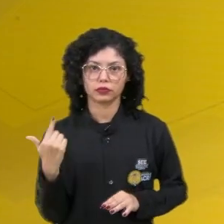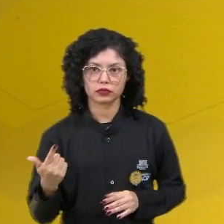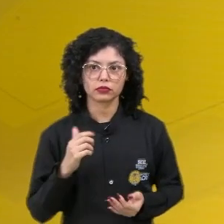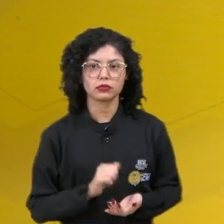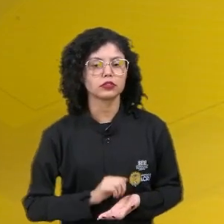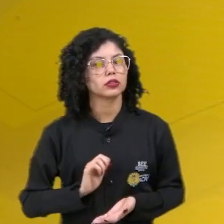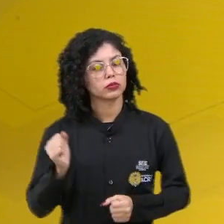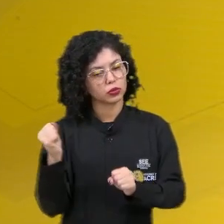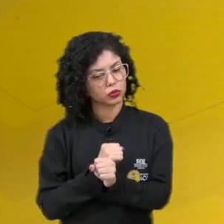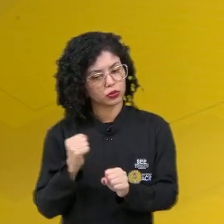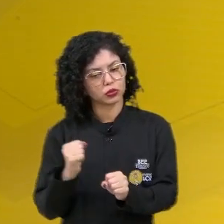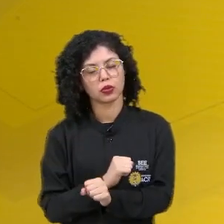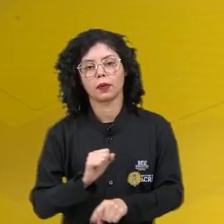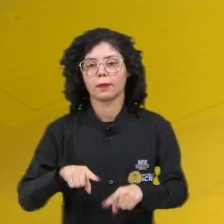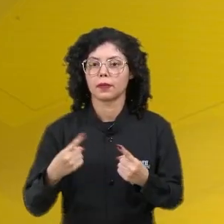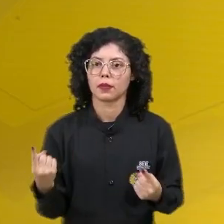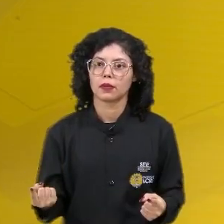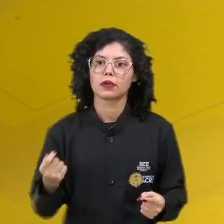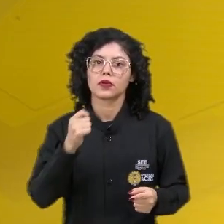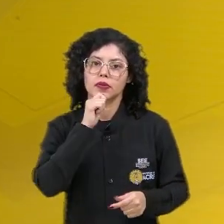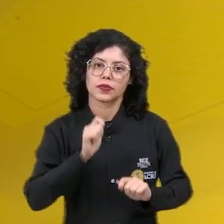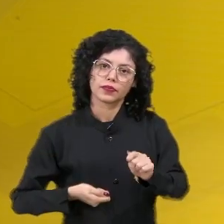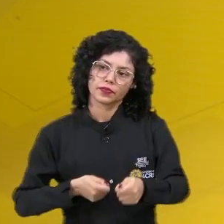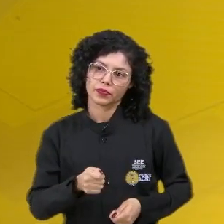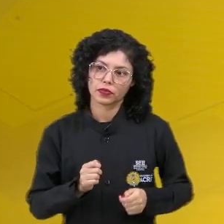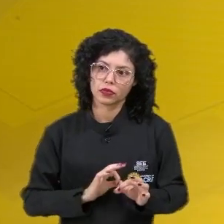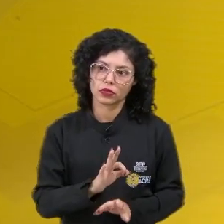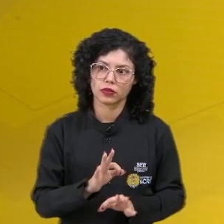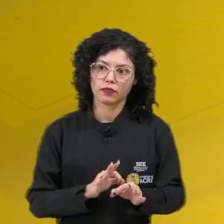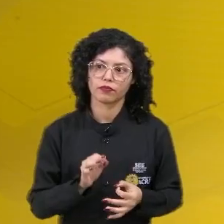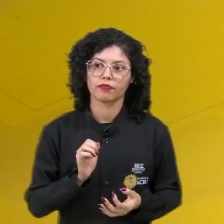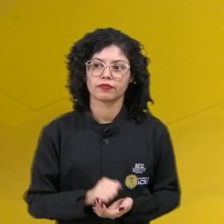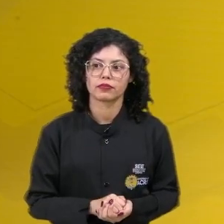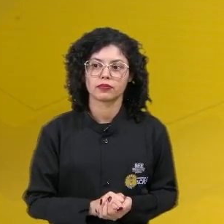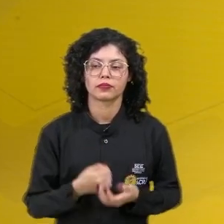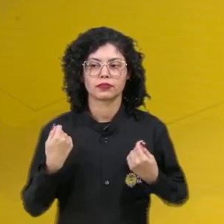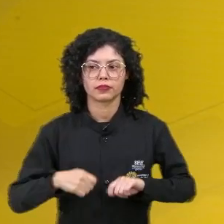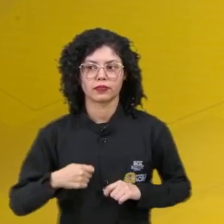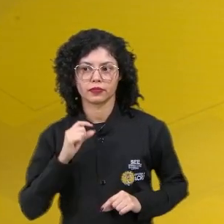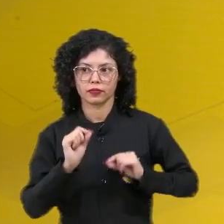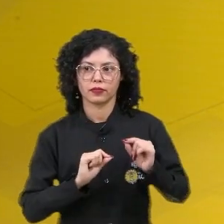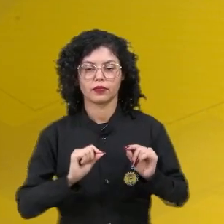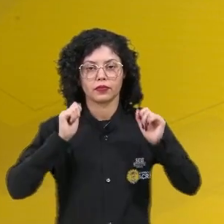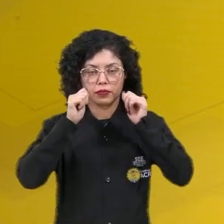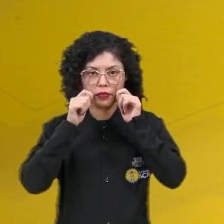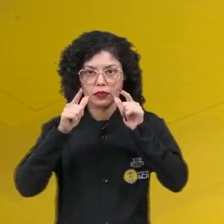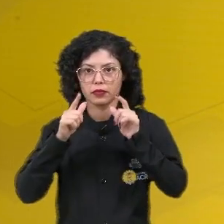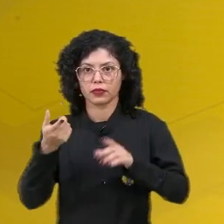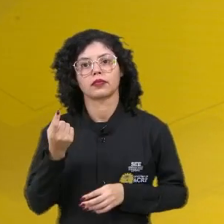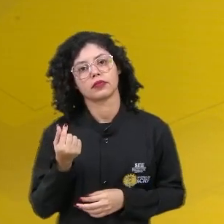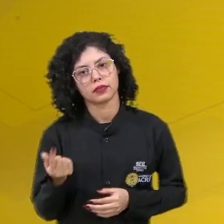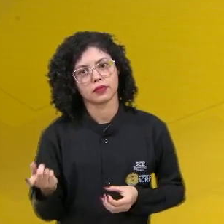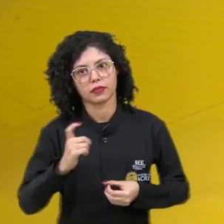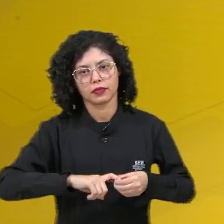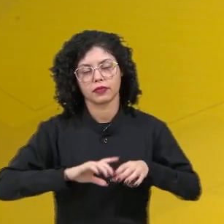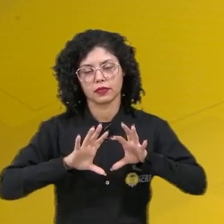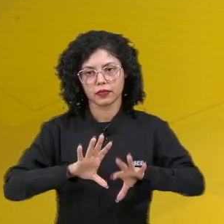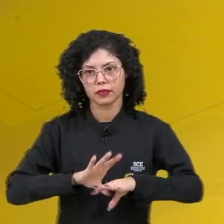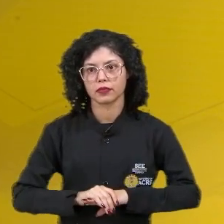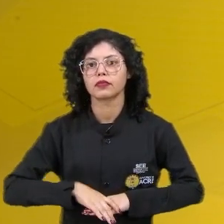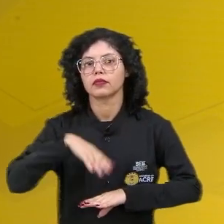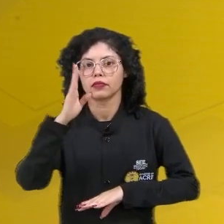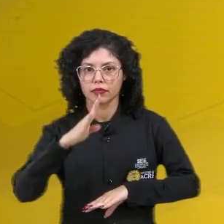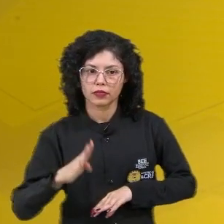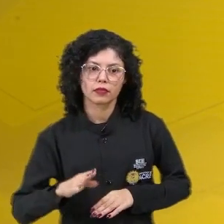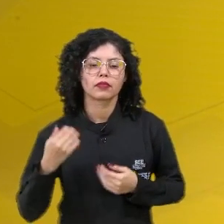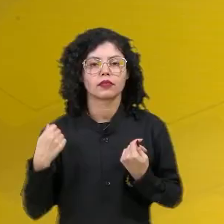para a construção, porém, para a sua manutenção é necessário aí sempre uma atenção financeira voltada para isso, já que o